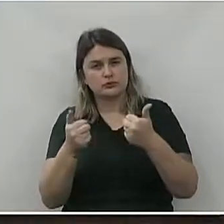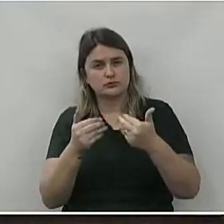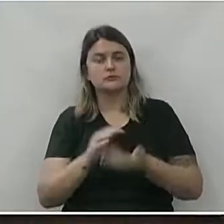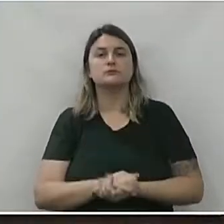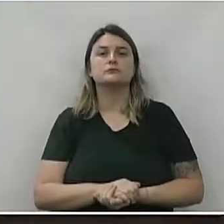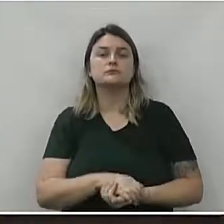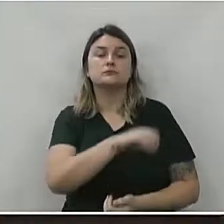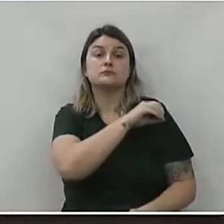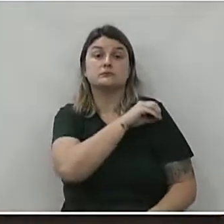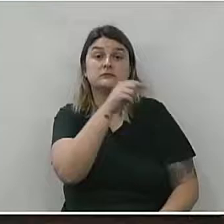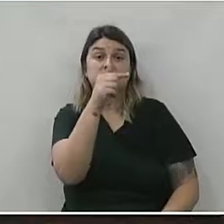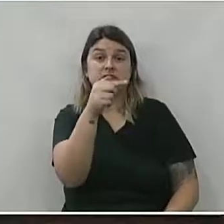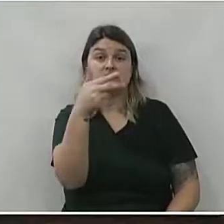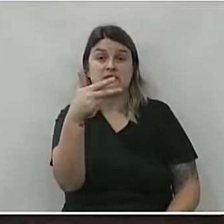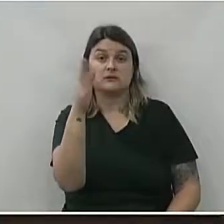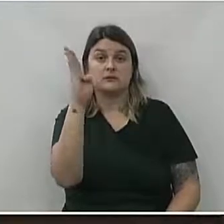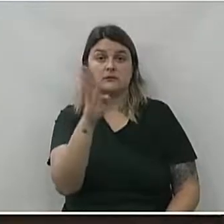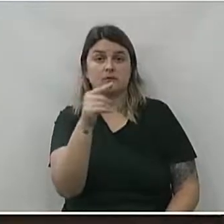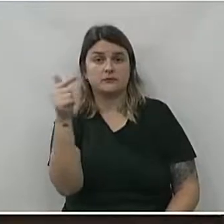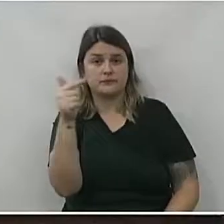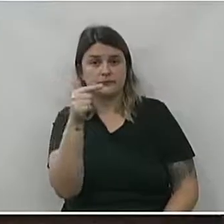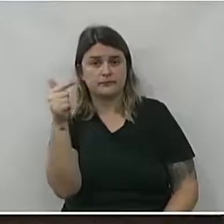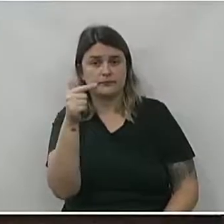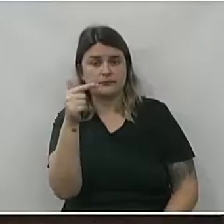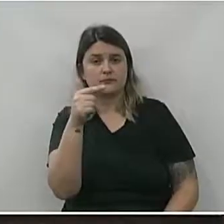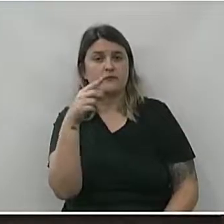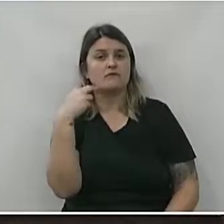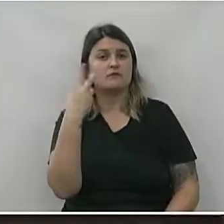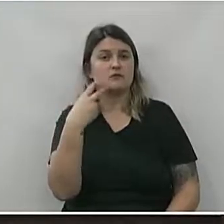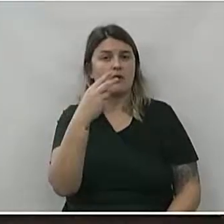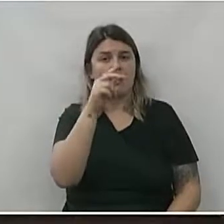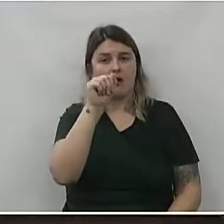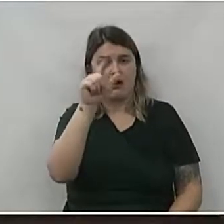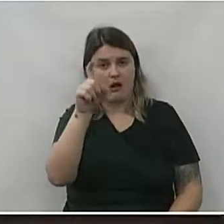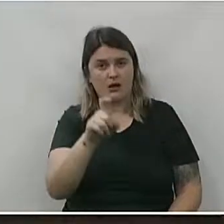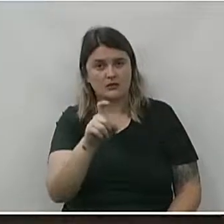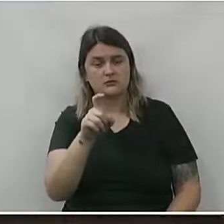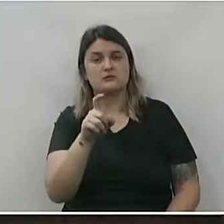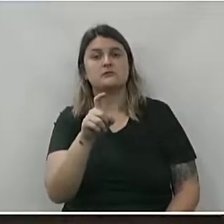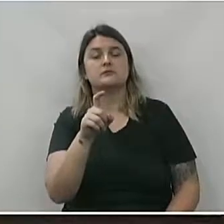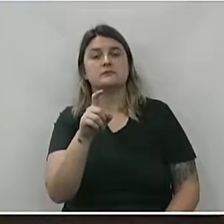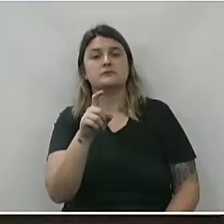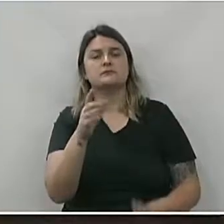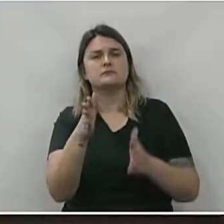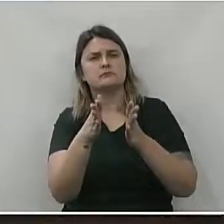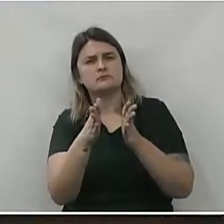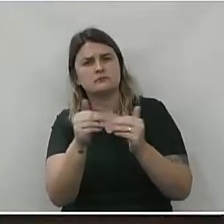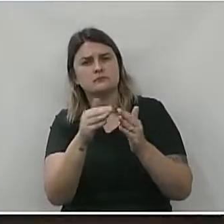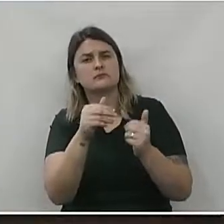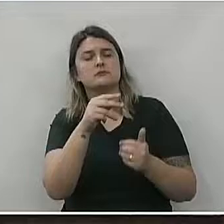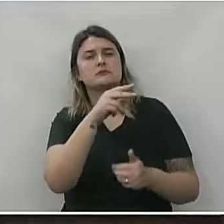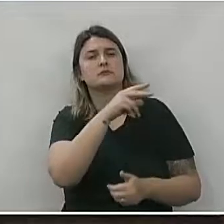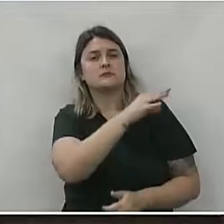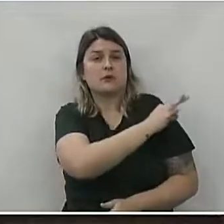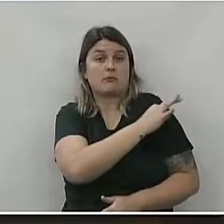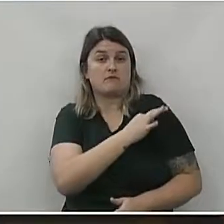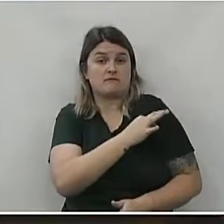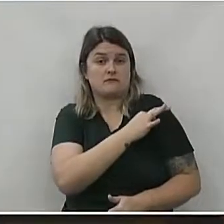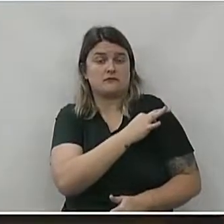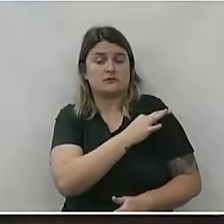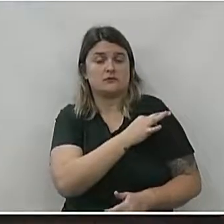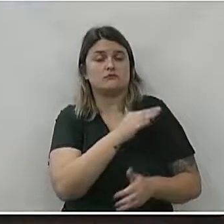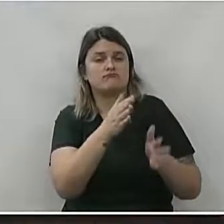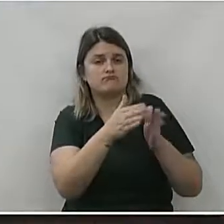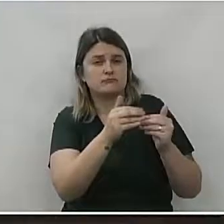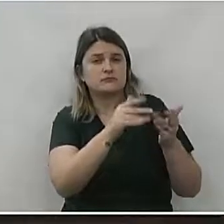Indicações. Número 73 de 2022, do vereador Alex Anastácio, ao senhor prefeito municipal para que